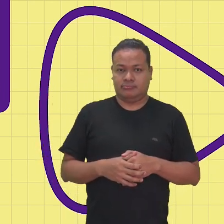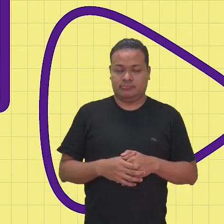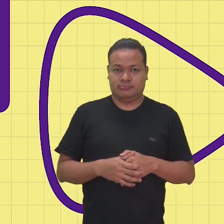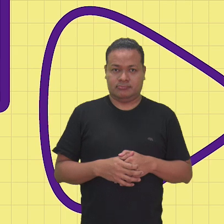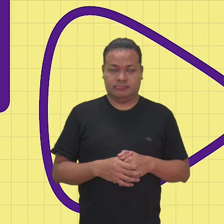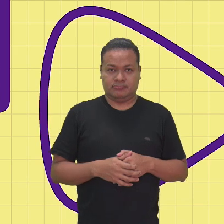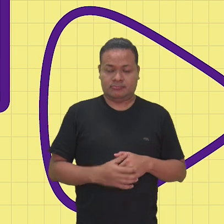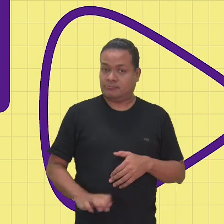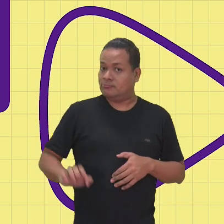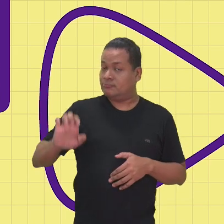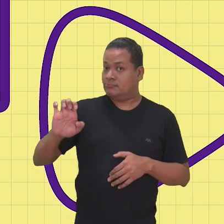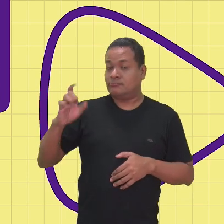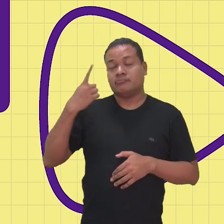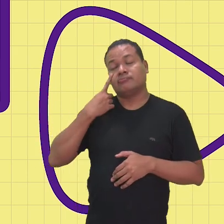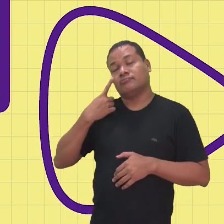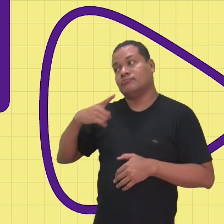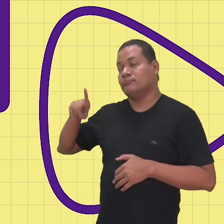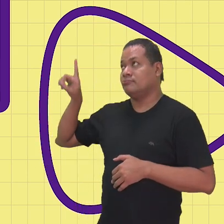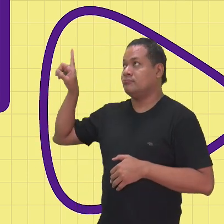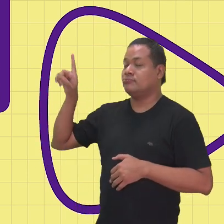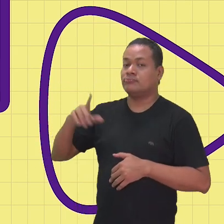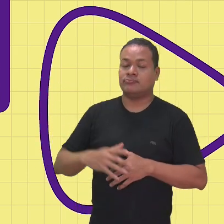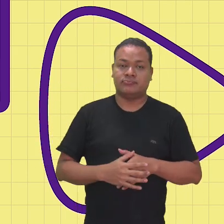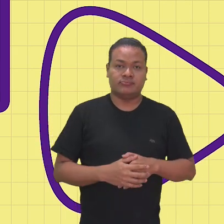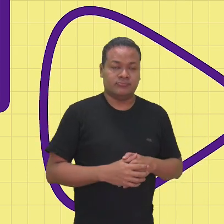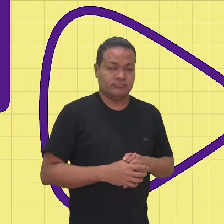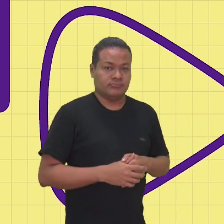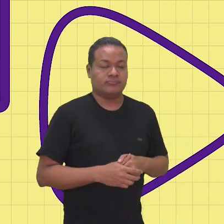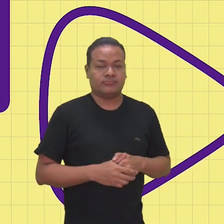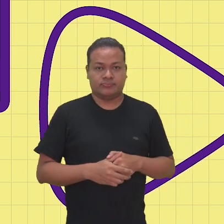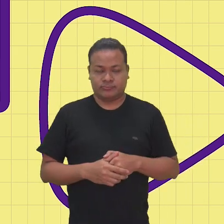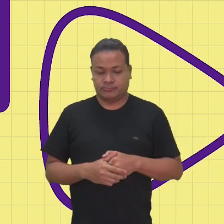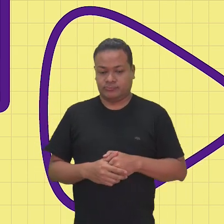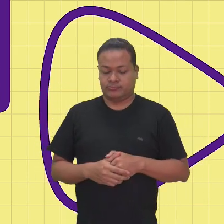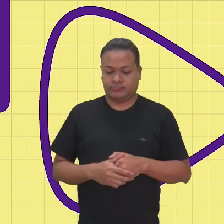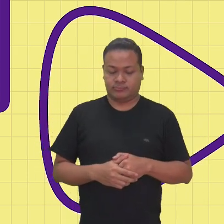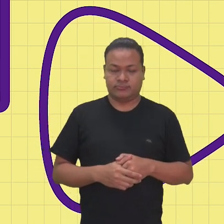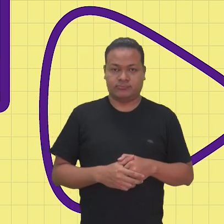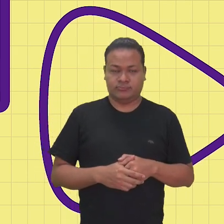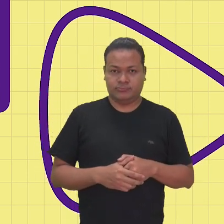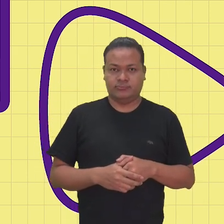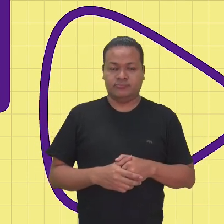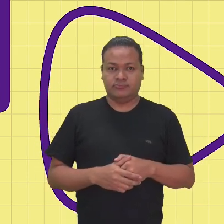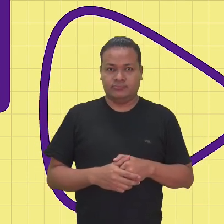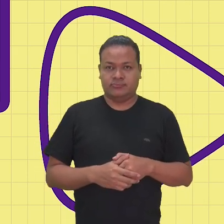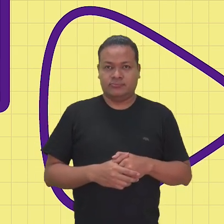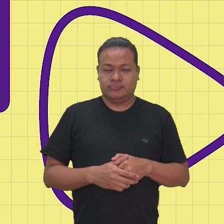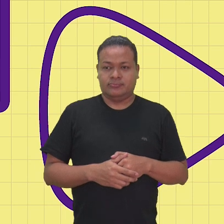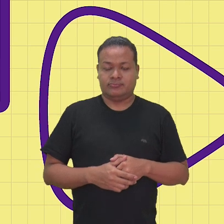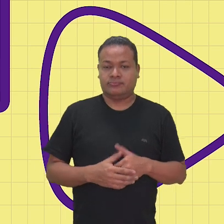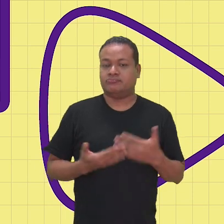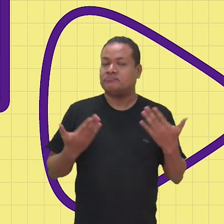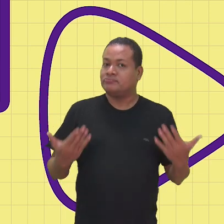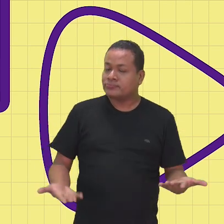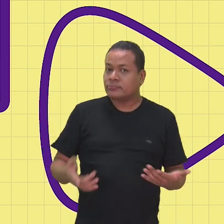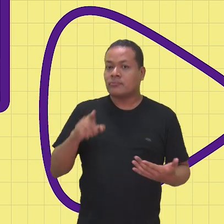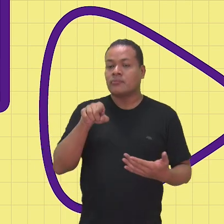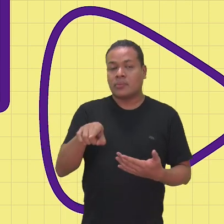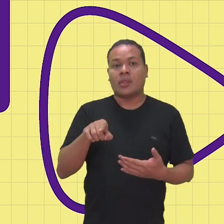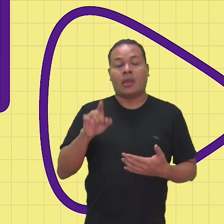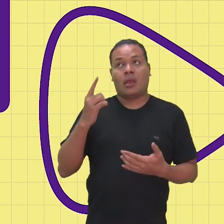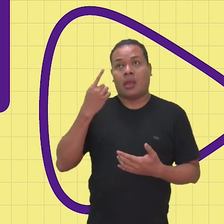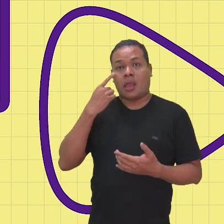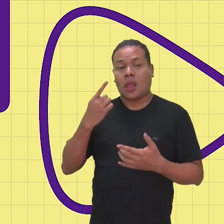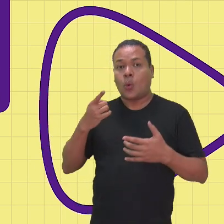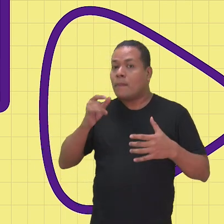salinificação. Ou letra E, básico menor, sal, água ou neutralização. Pessoal, o sulfato de alumínio, quando